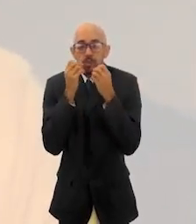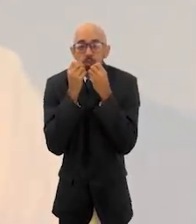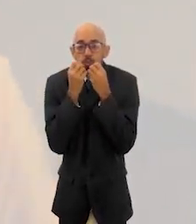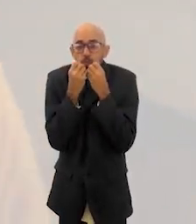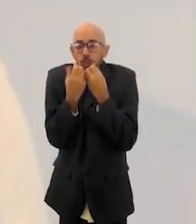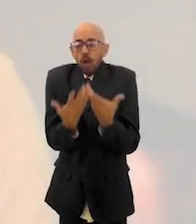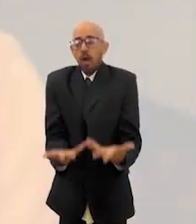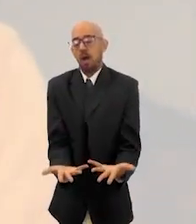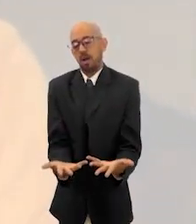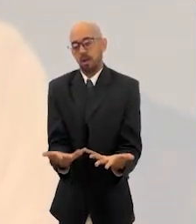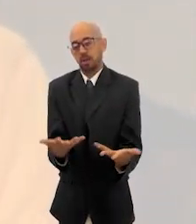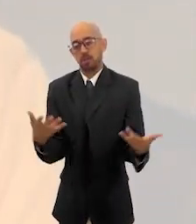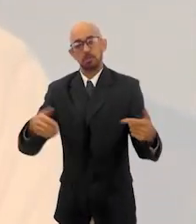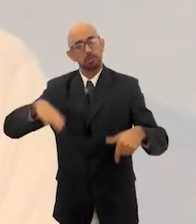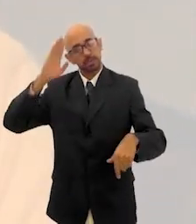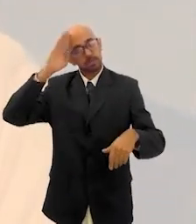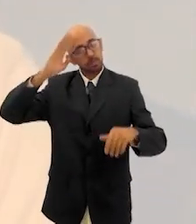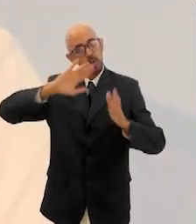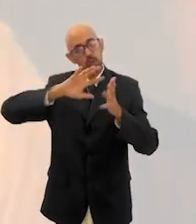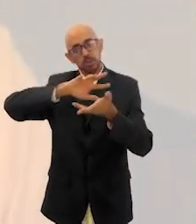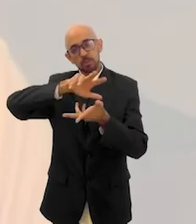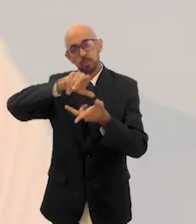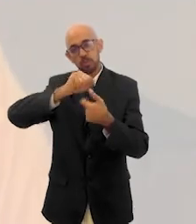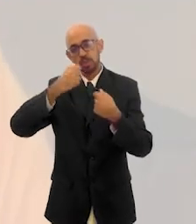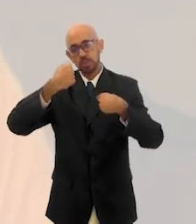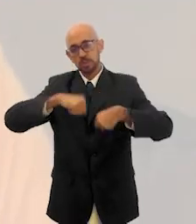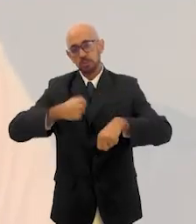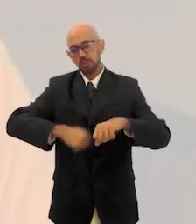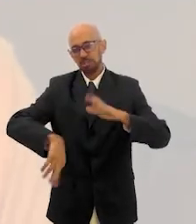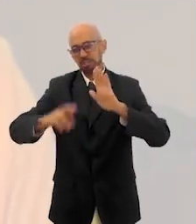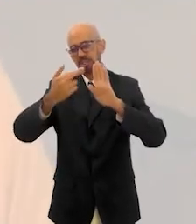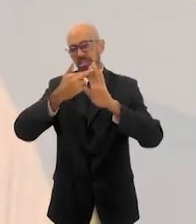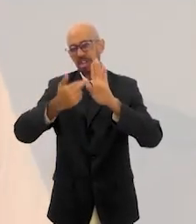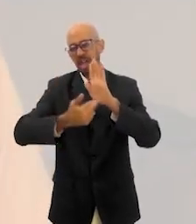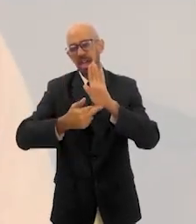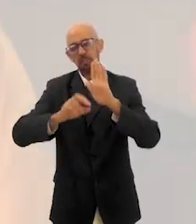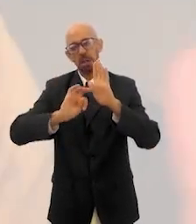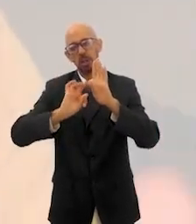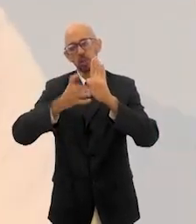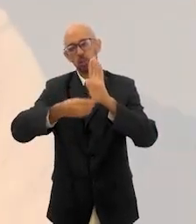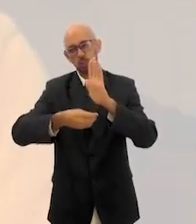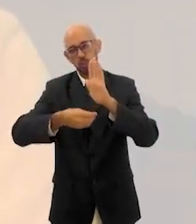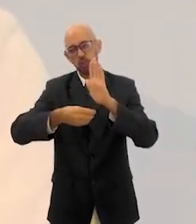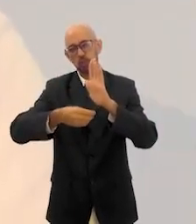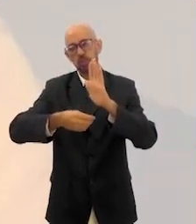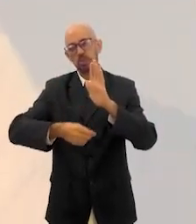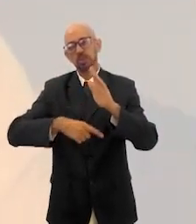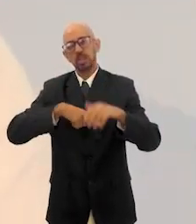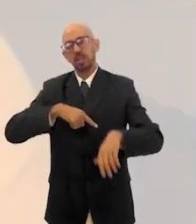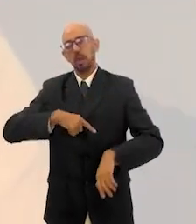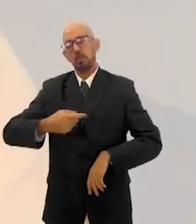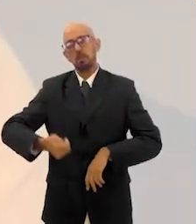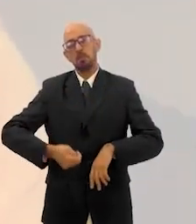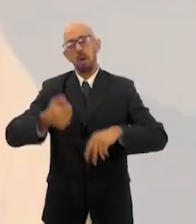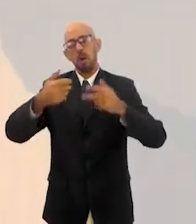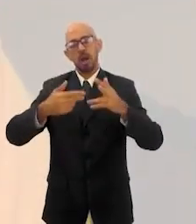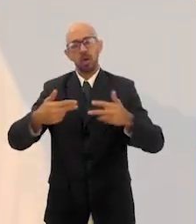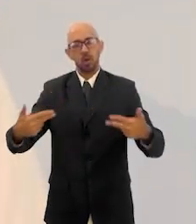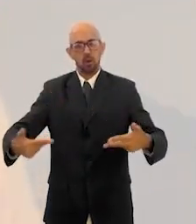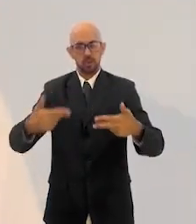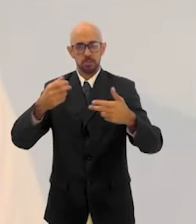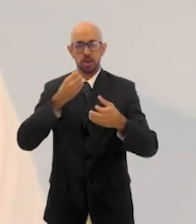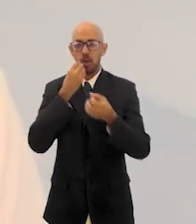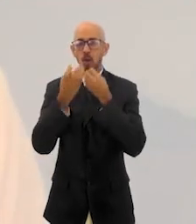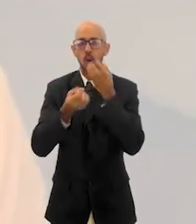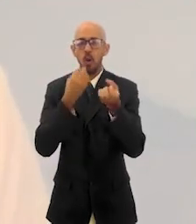mais nesse mundo que a gente às vezes tem que padronizar tudo em nós, não, e acabamos ficando com pouca coisa para nos expressarmos.